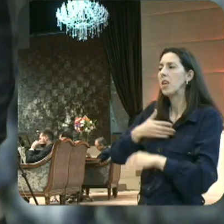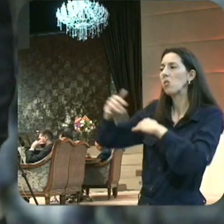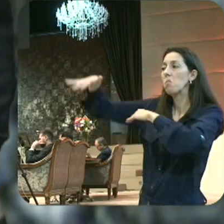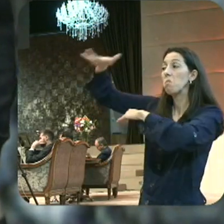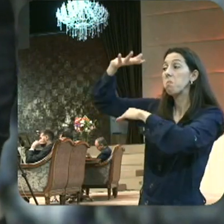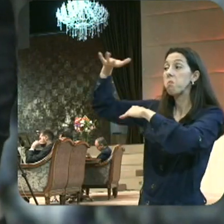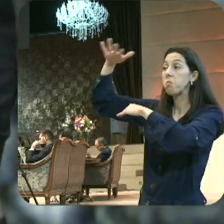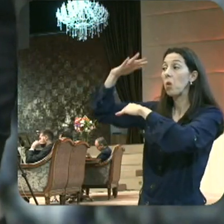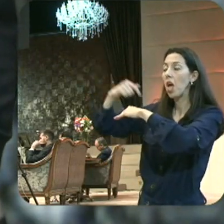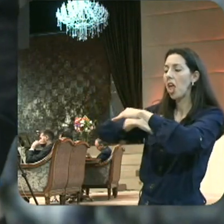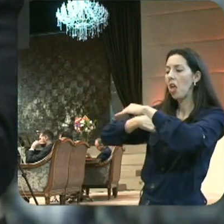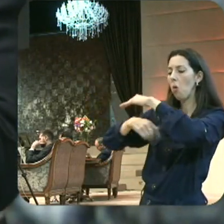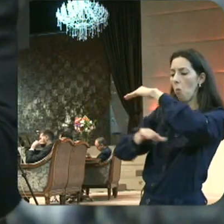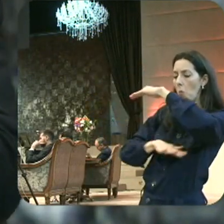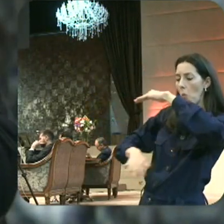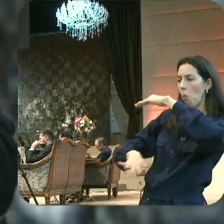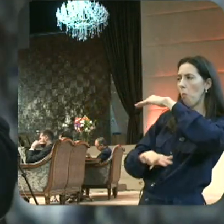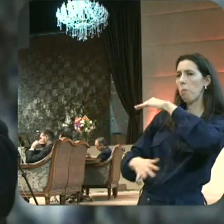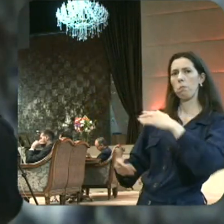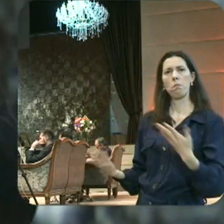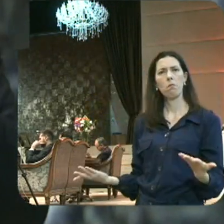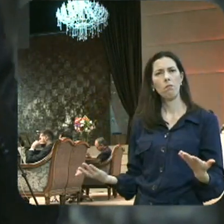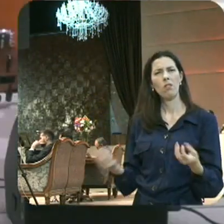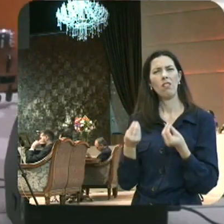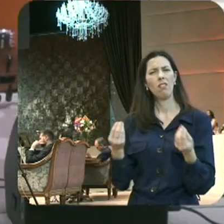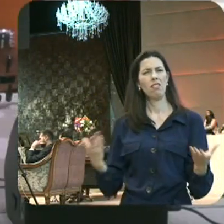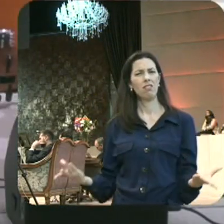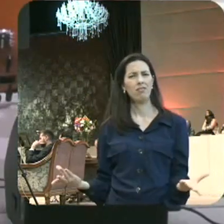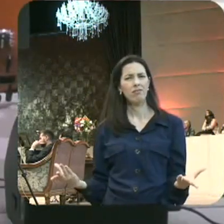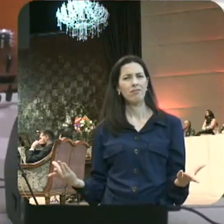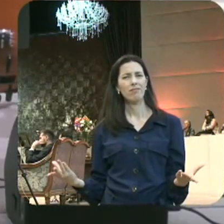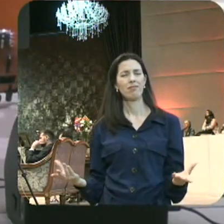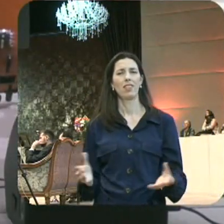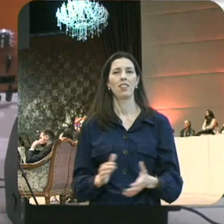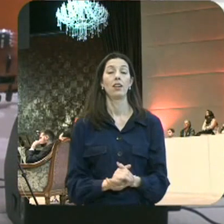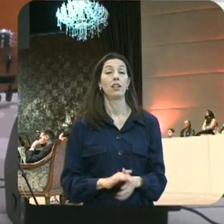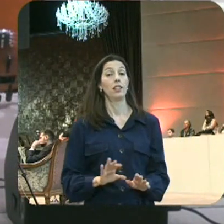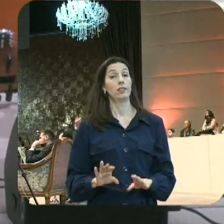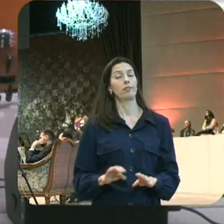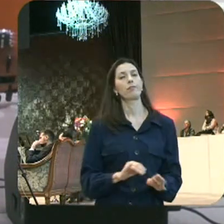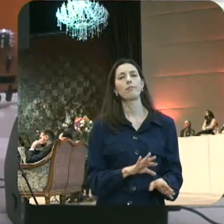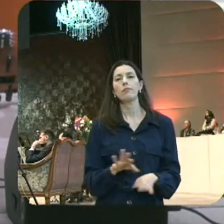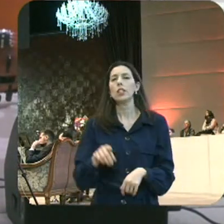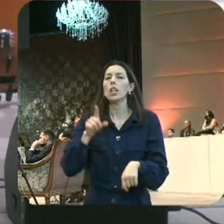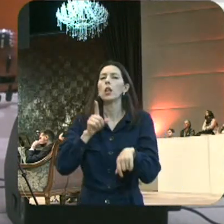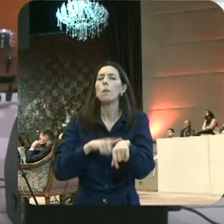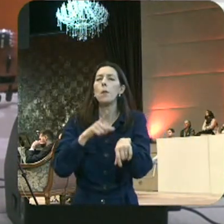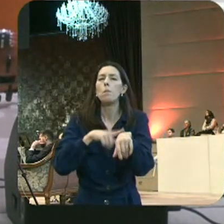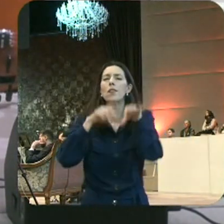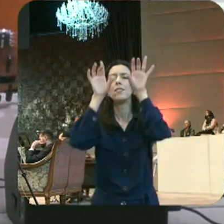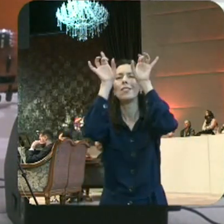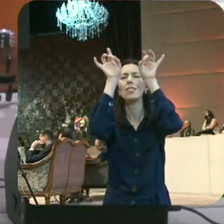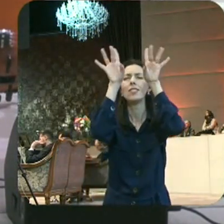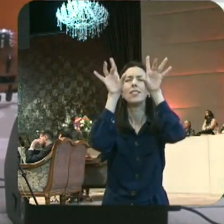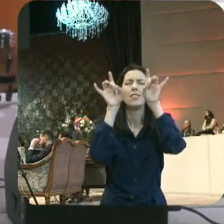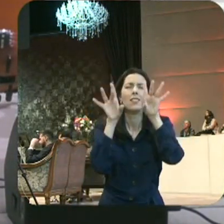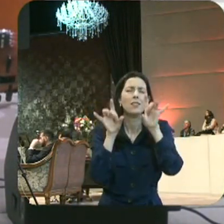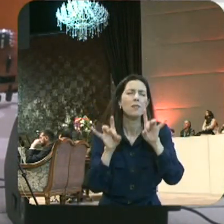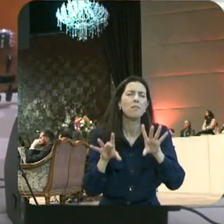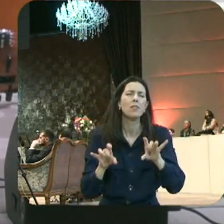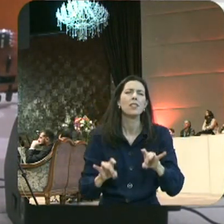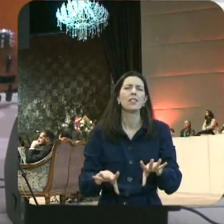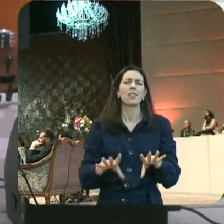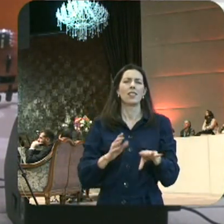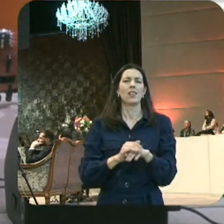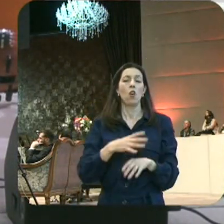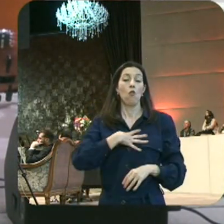isso que acontece? Tá? Ou então, por exemplo, tem um momento muito especial na vida